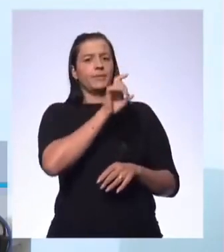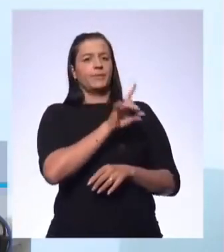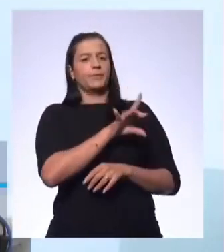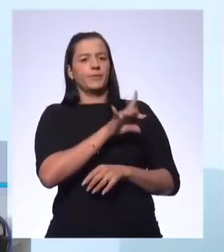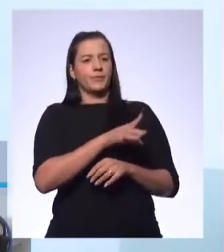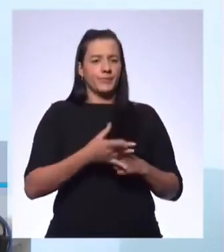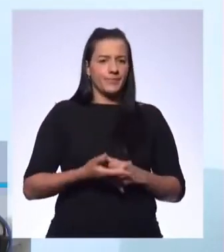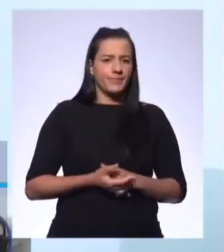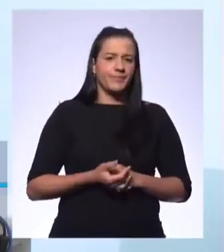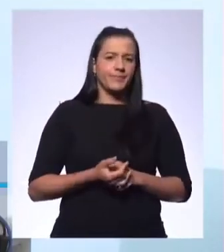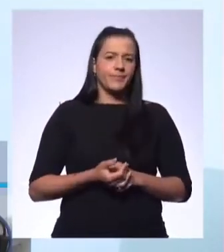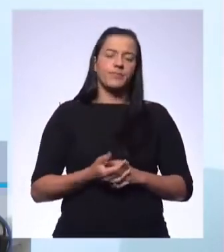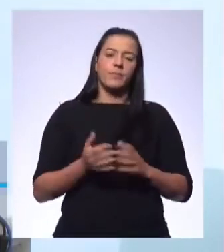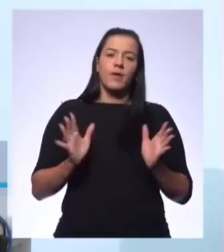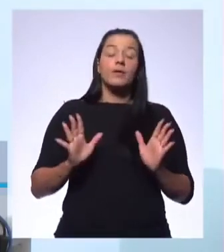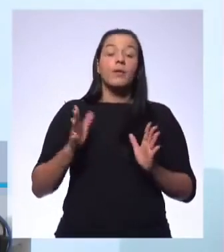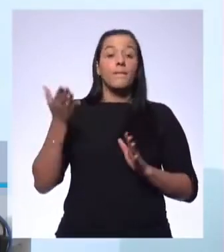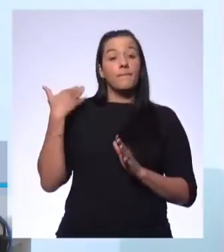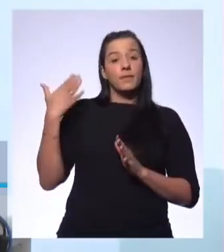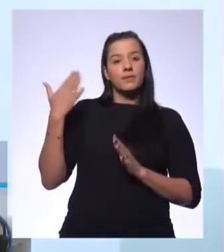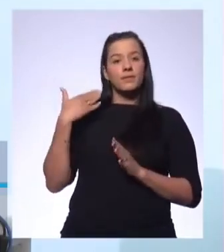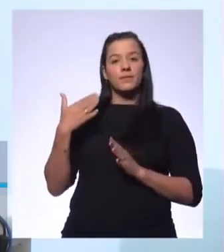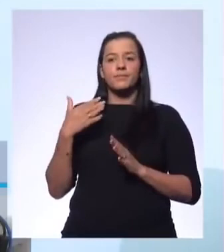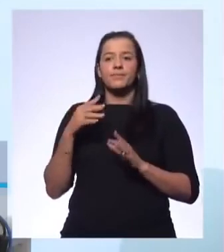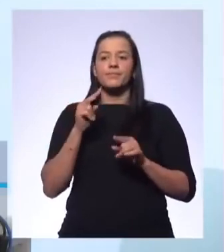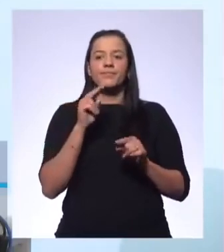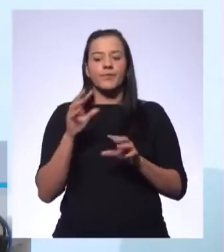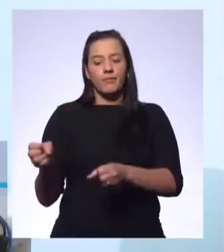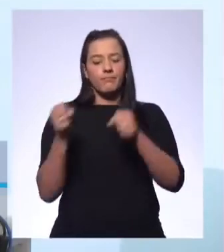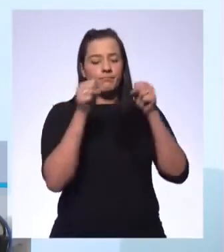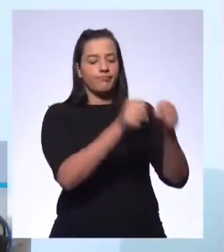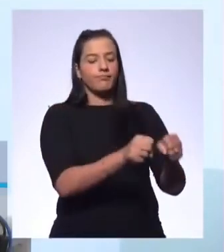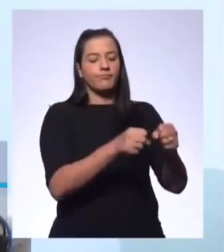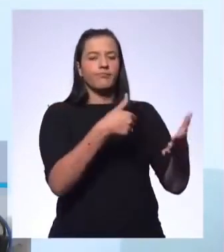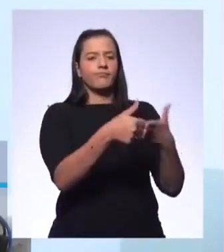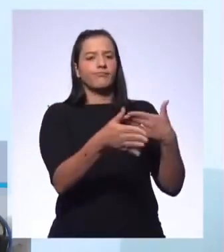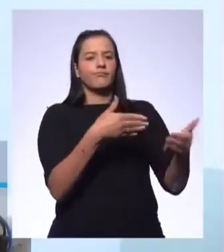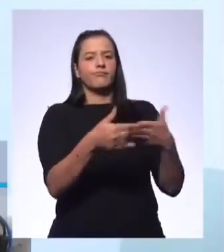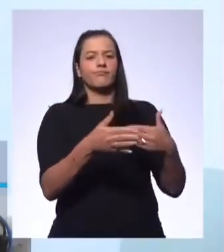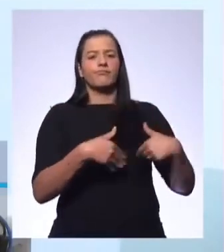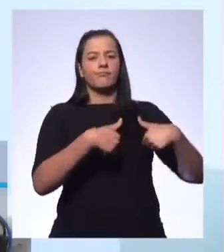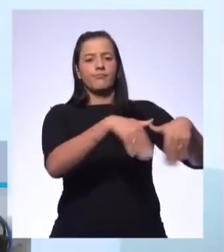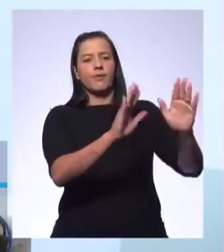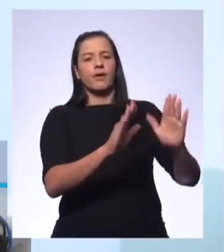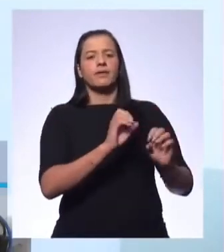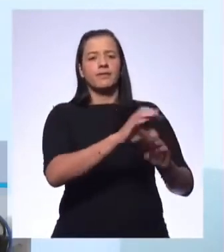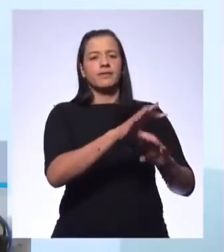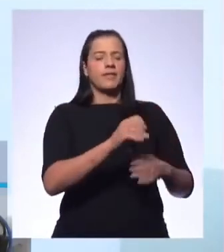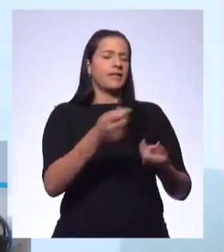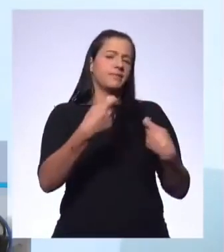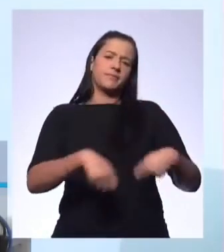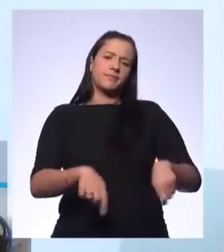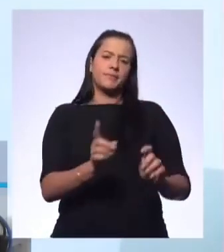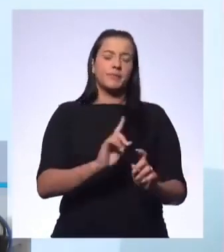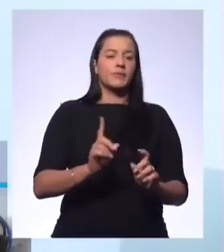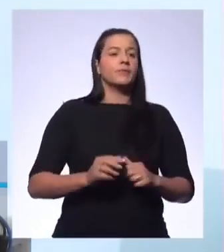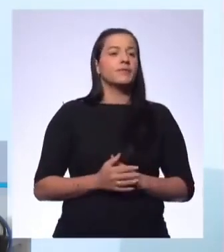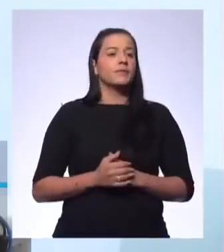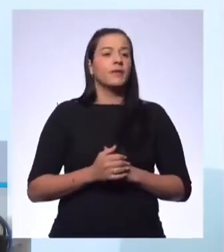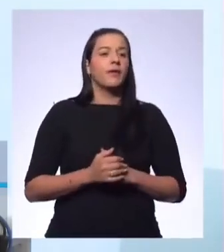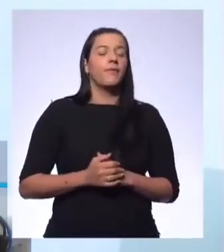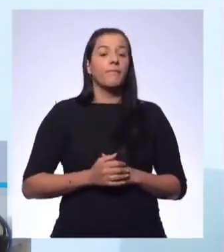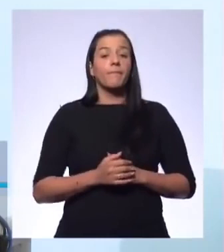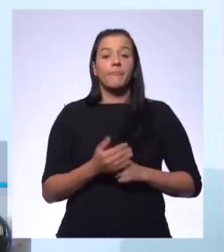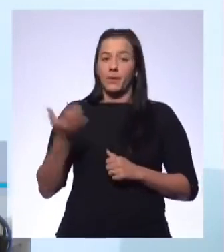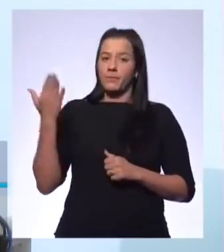muito bacana, mas a gente pode usar, né? A pessoa era colocada ali de qualquer jeito, sem ensinar, sem passar por nenhum tipo de processo de